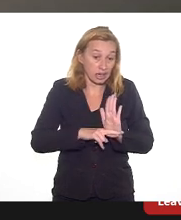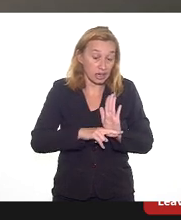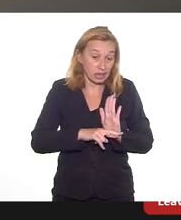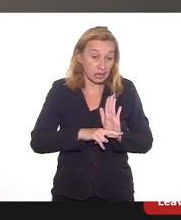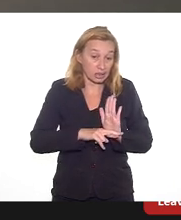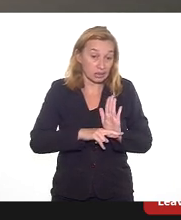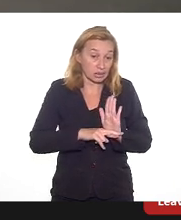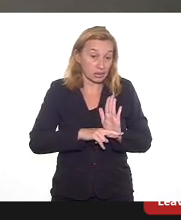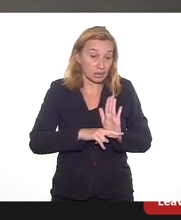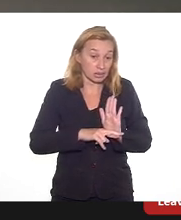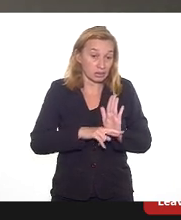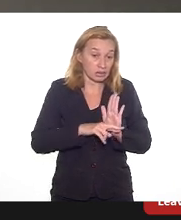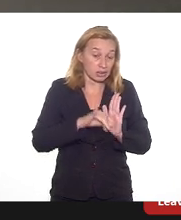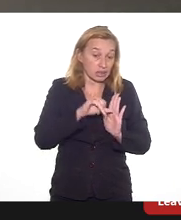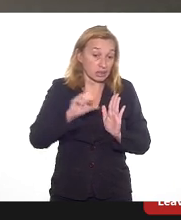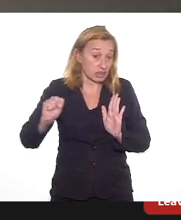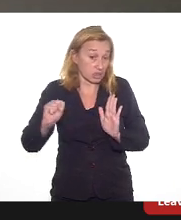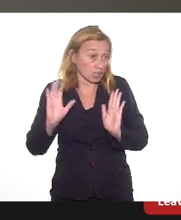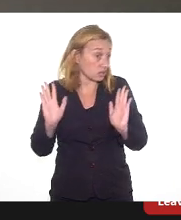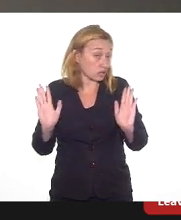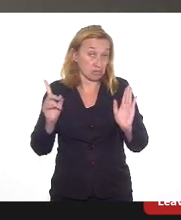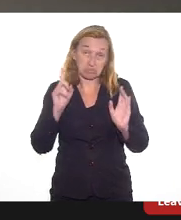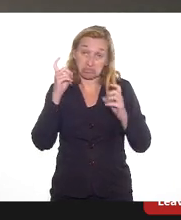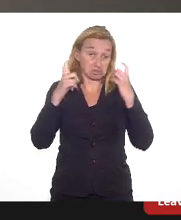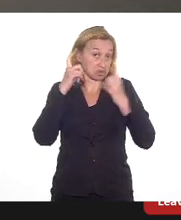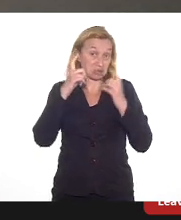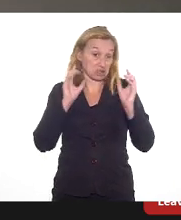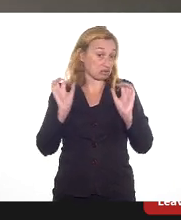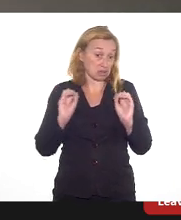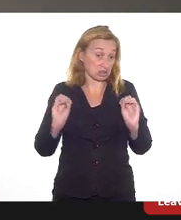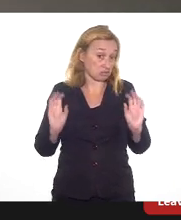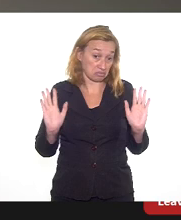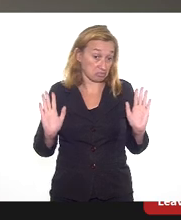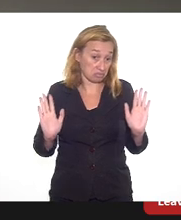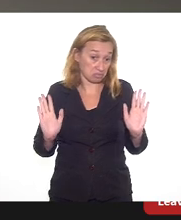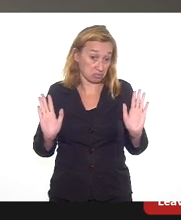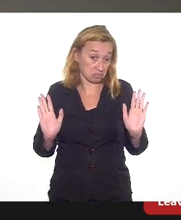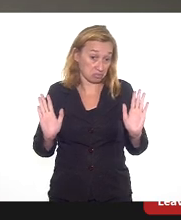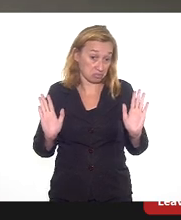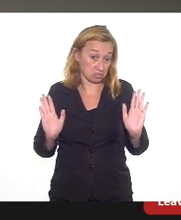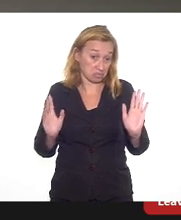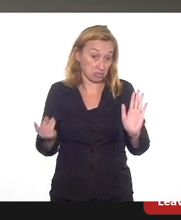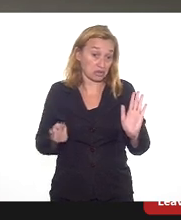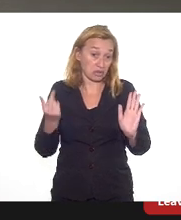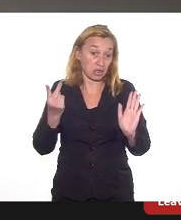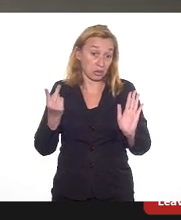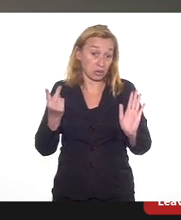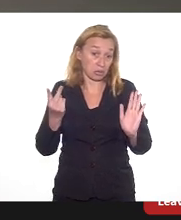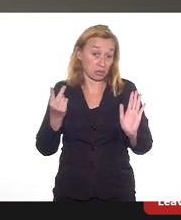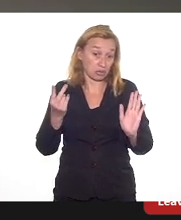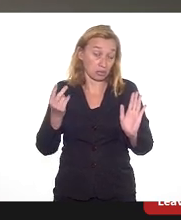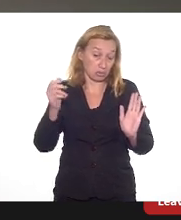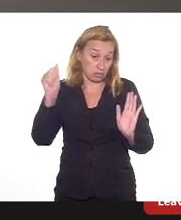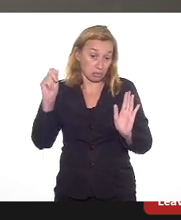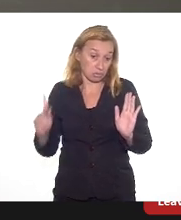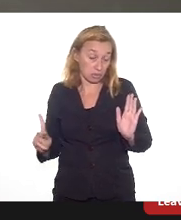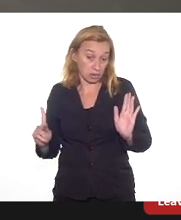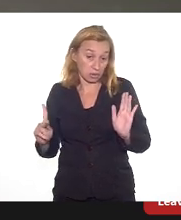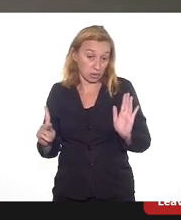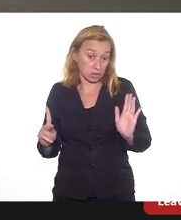teto máximo do INSS. Então, eles não estão preocupados com levar um bom valor para a aposentadoria. Eles querem